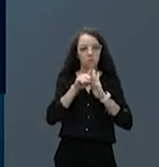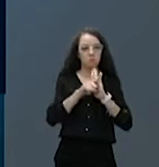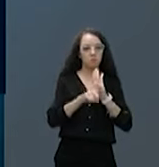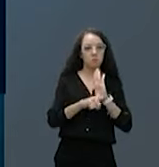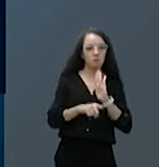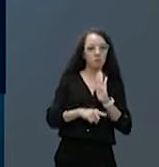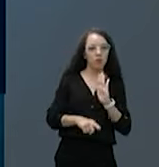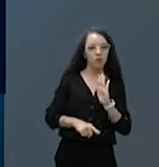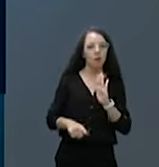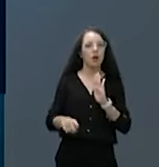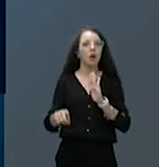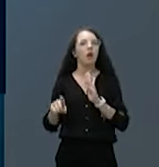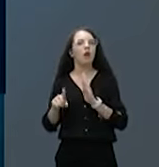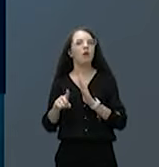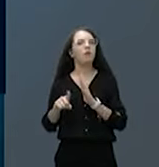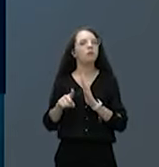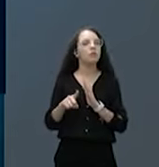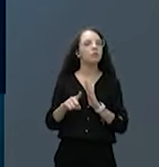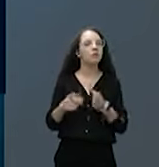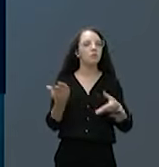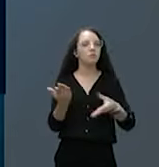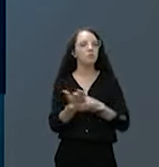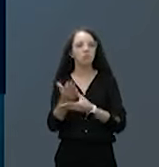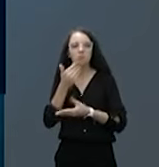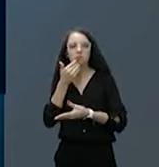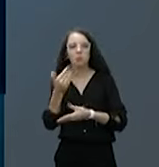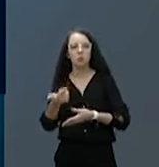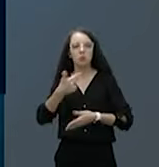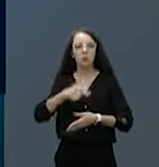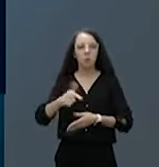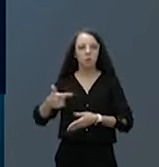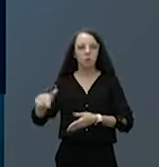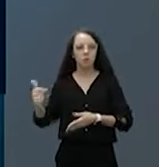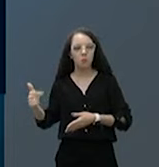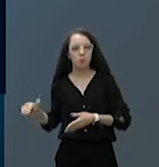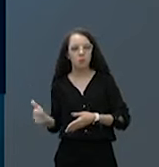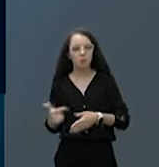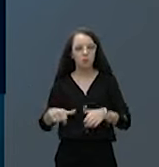de efeitos criminais, preferências e votos de lista.